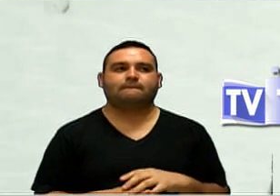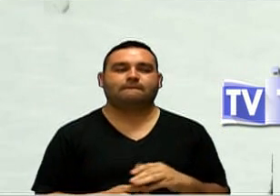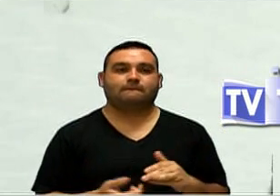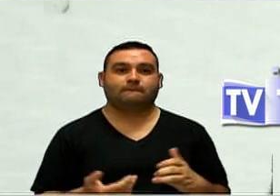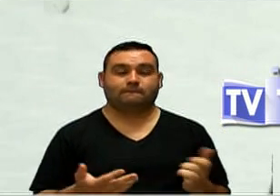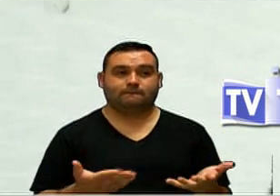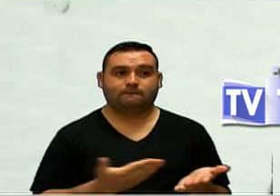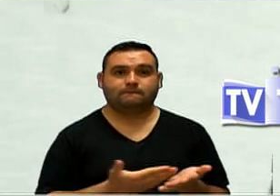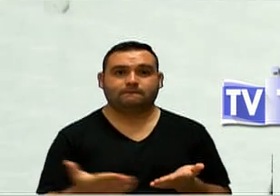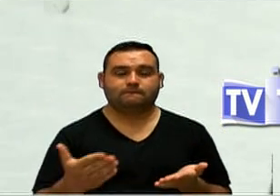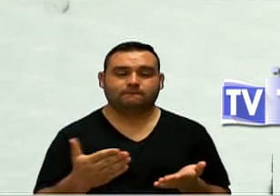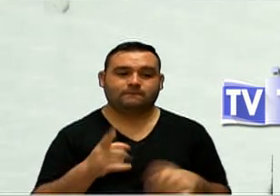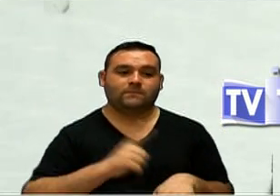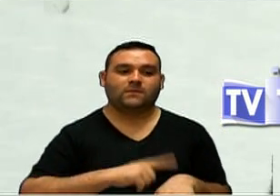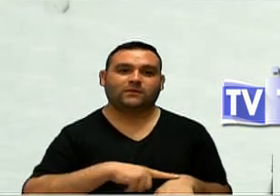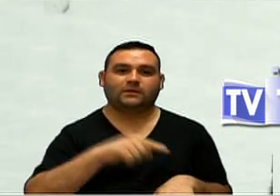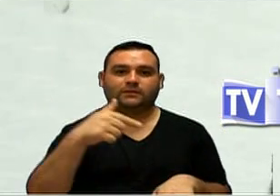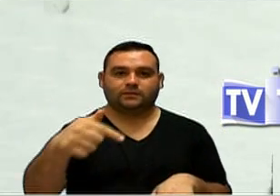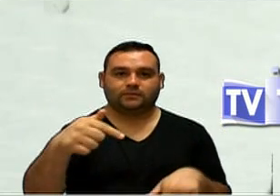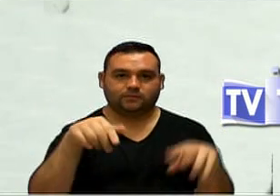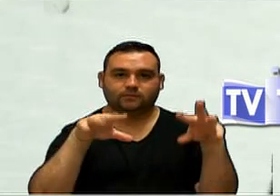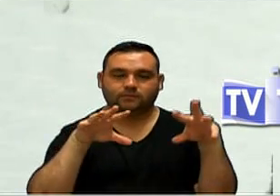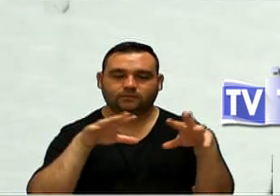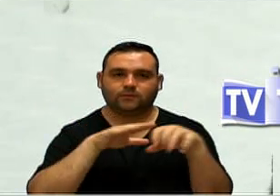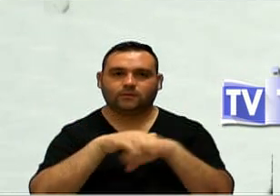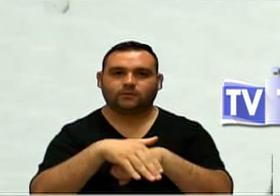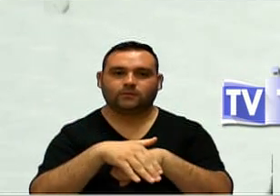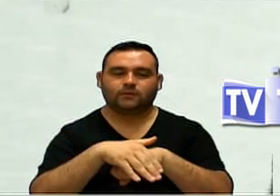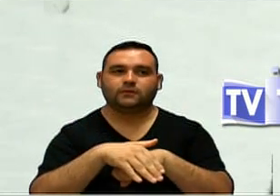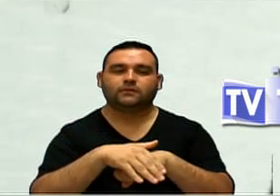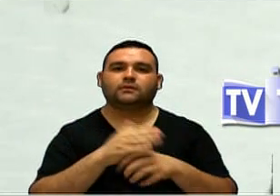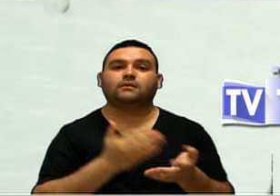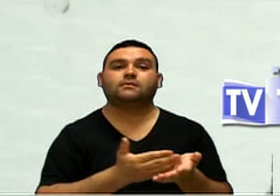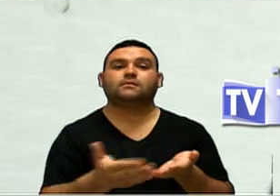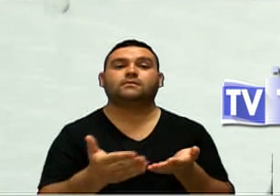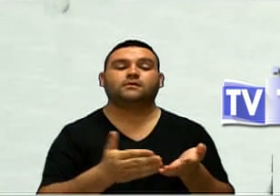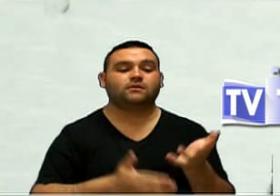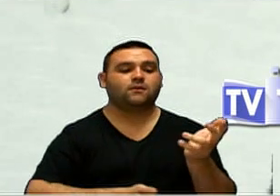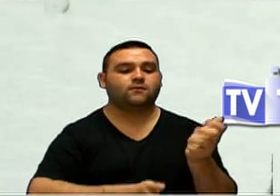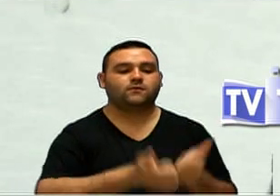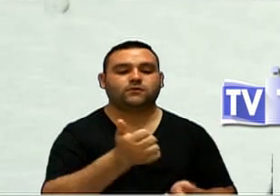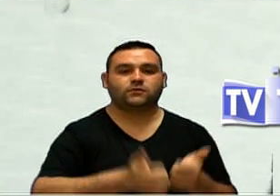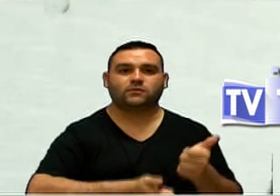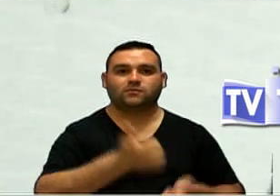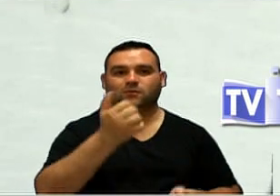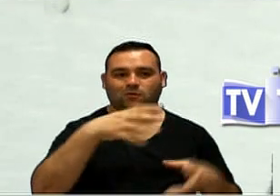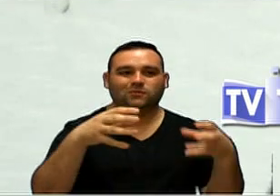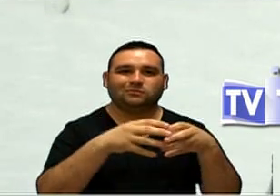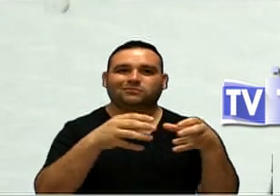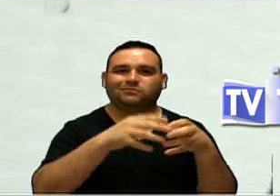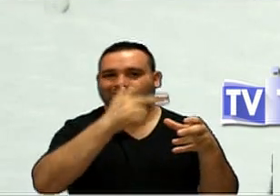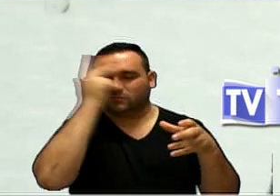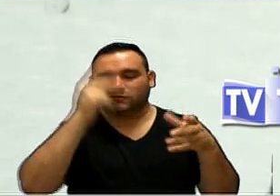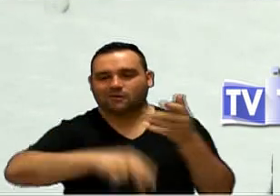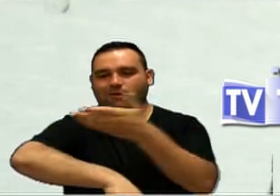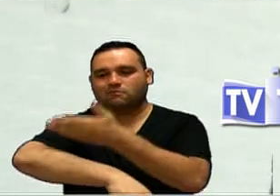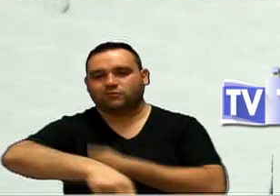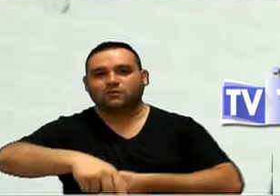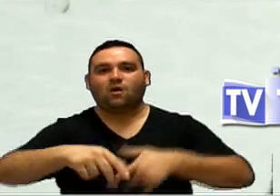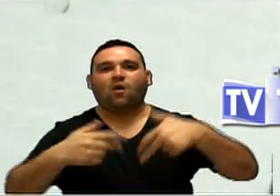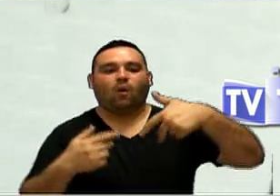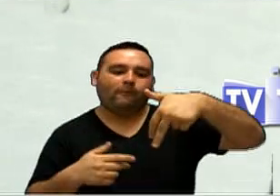Apolo, começa, Anselmo, às 19 horas, com o futebol de amputados de Sorocaba, a qual o